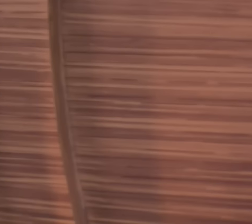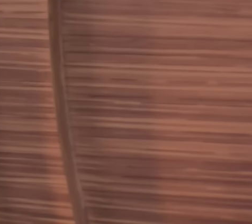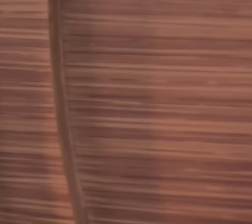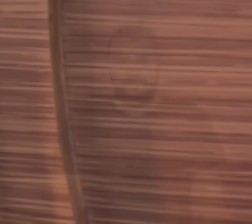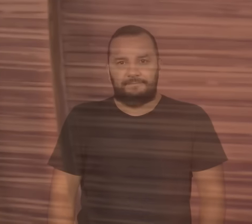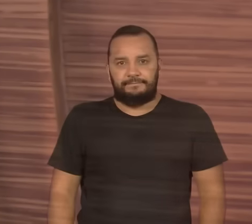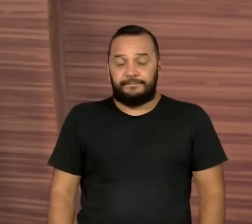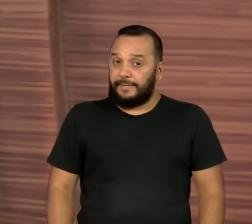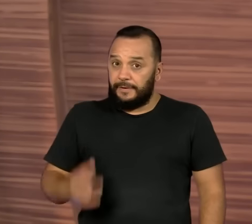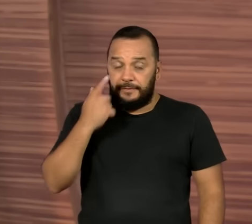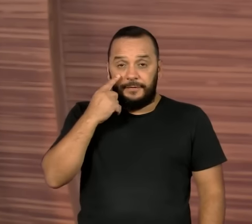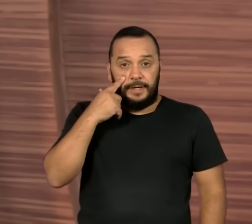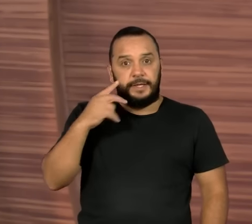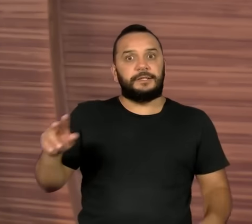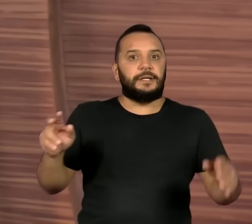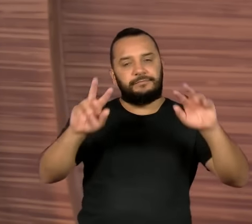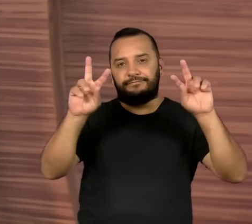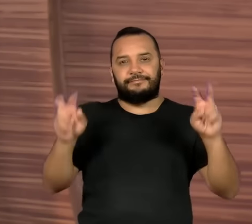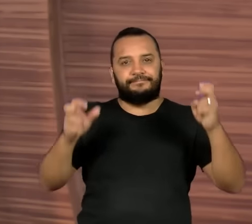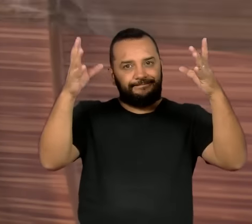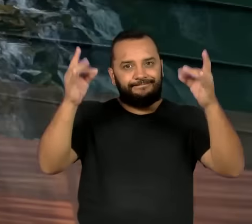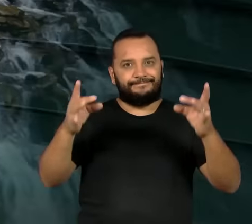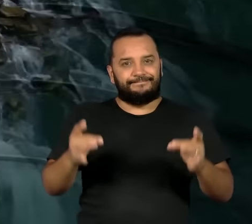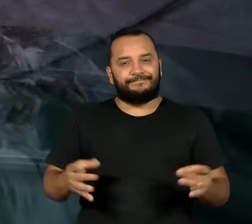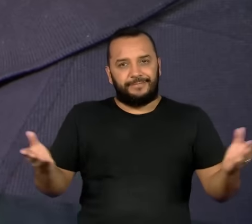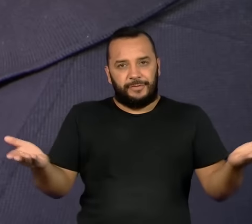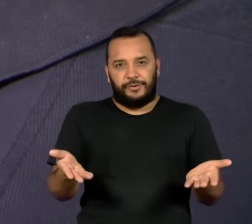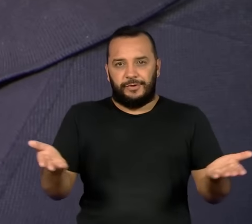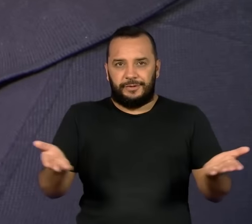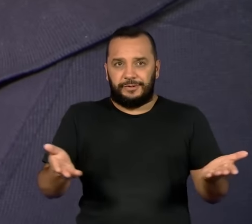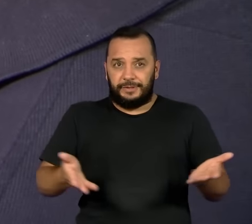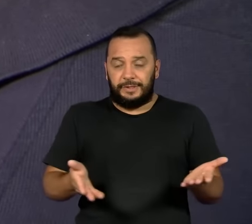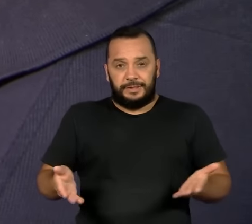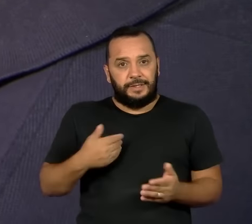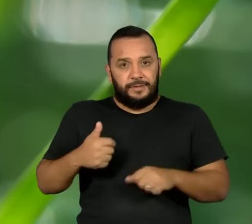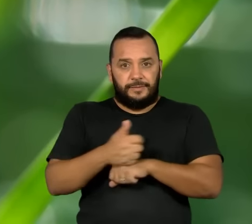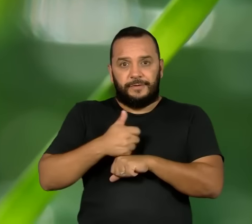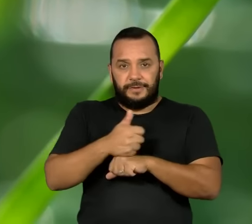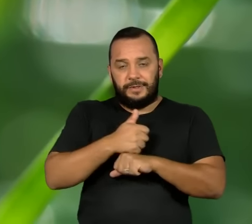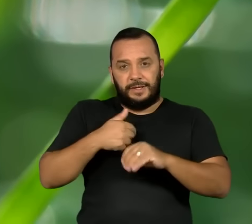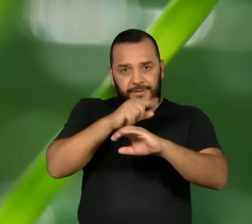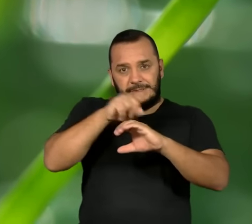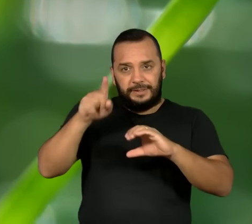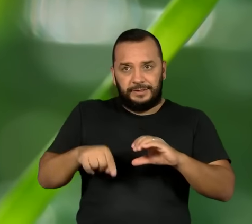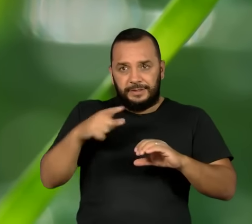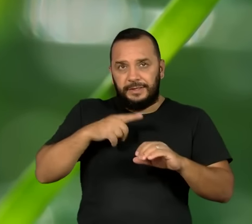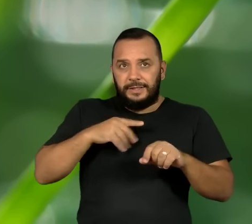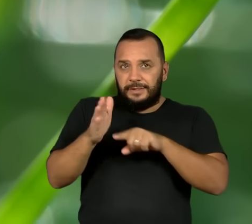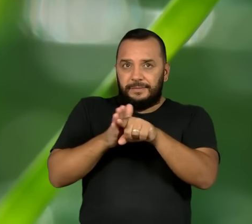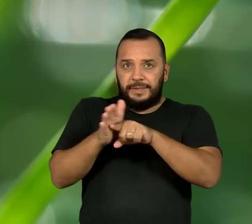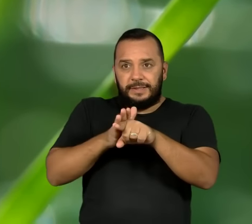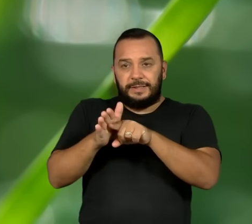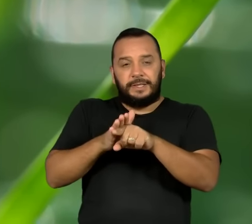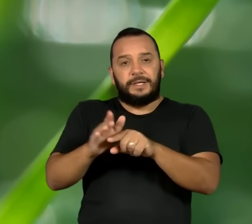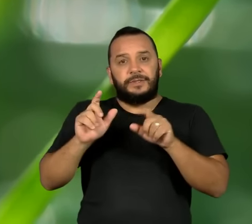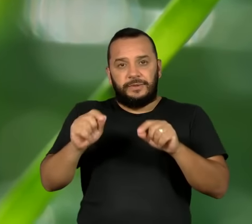Veja os destaques do programa de hoje. Cientistas fazem um levantamento inédito sobre os